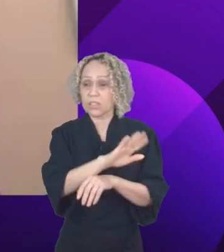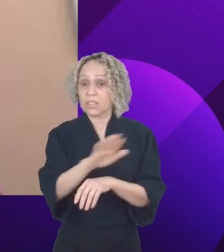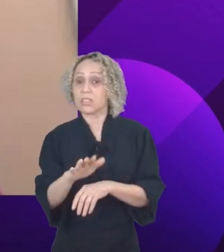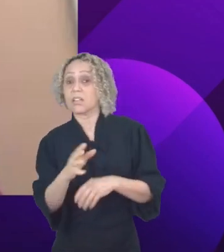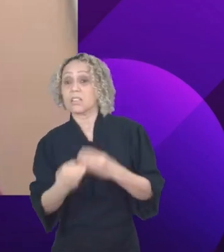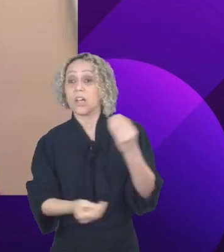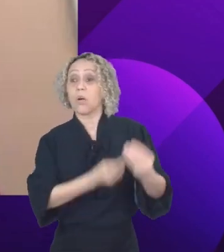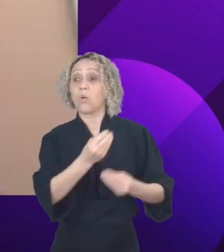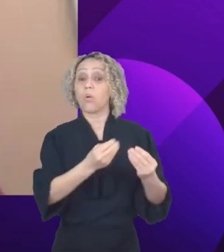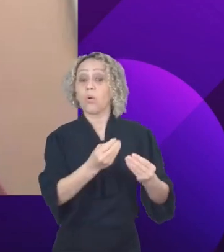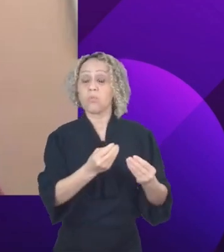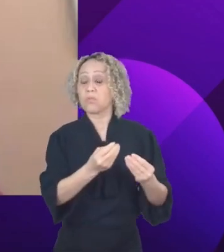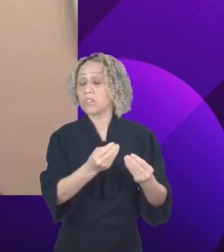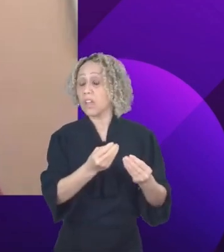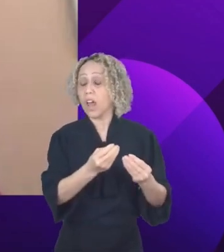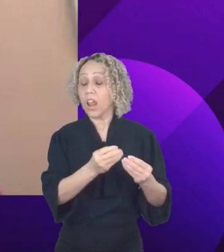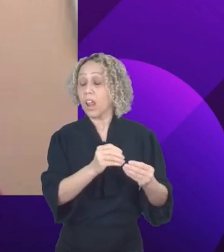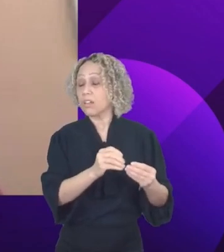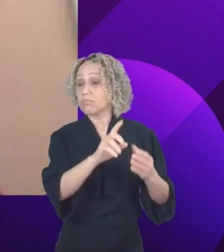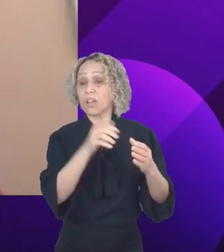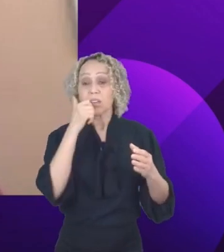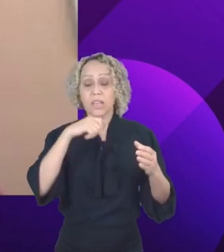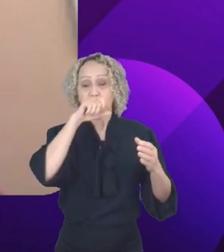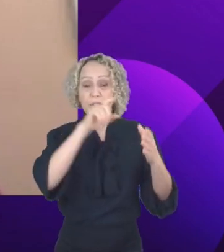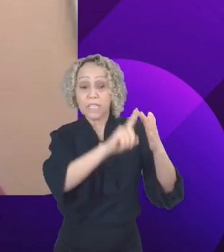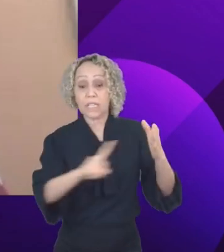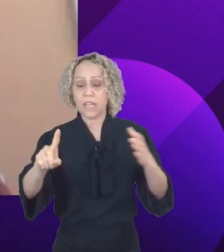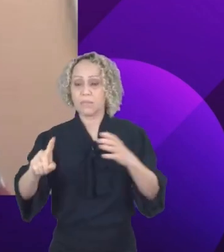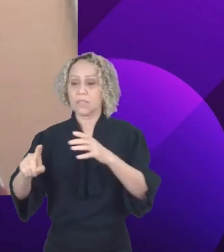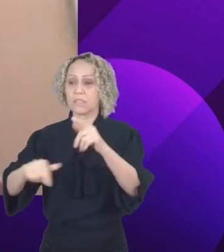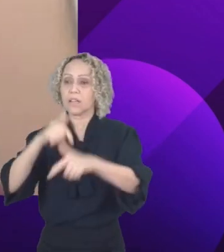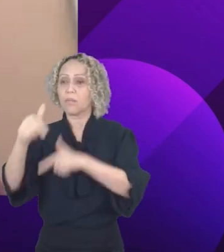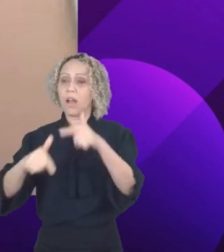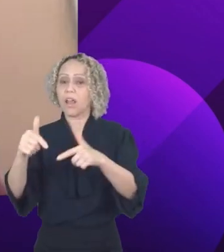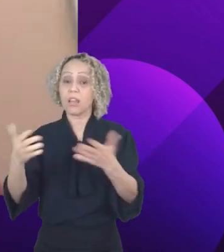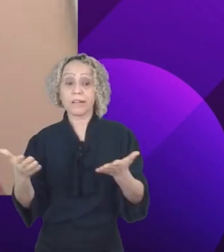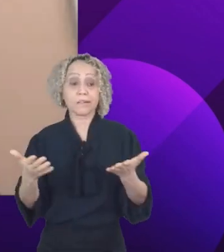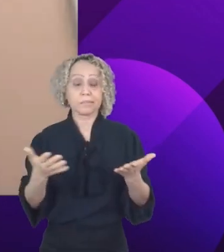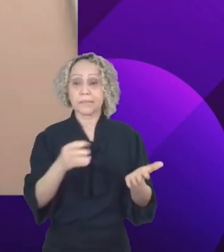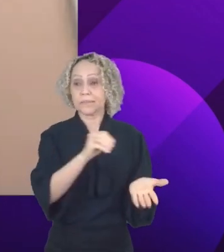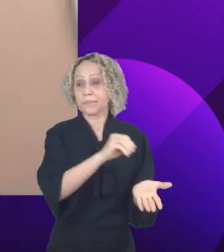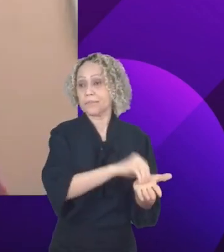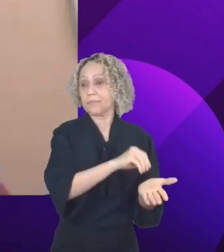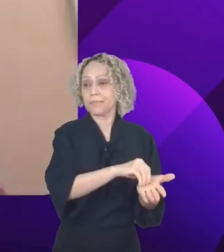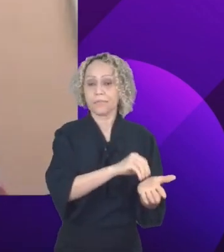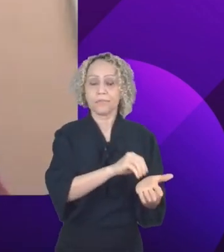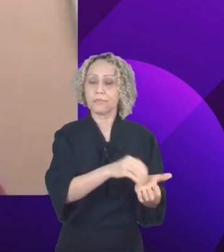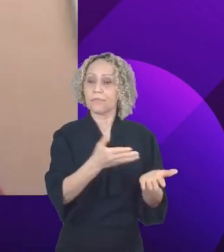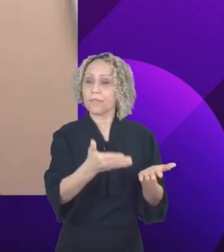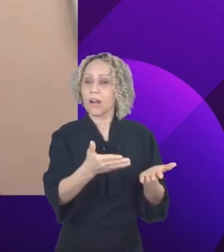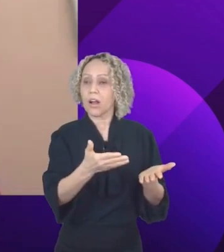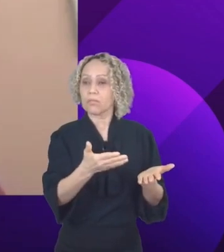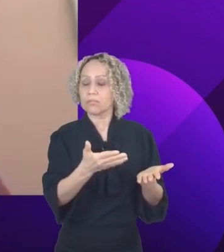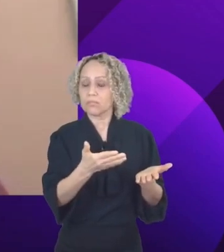Aí é que nós cobramos uma política de educação, né,